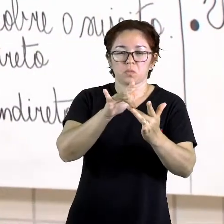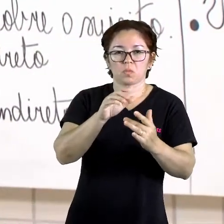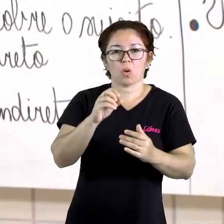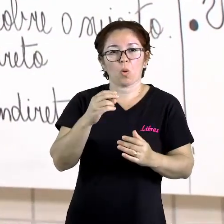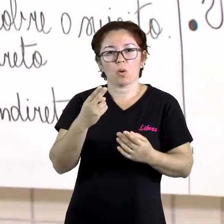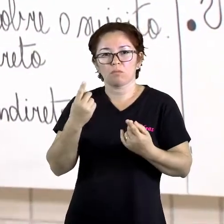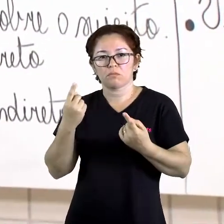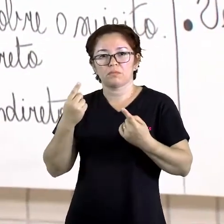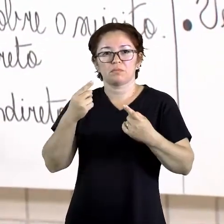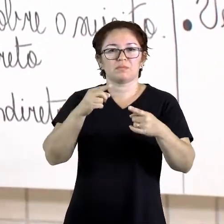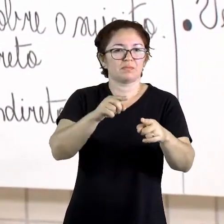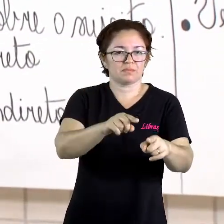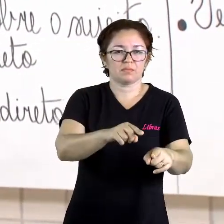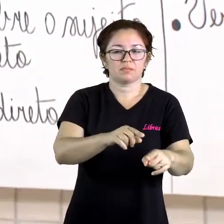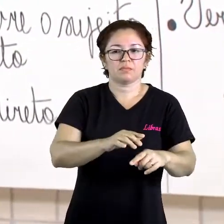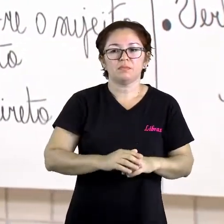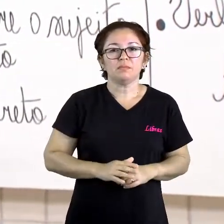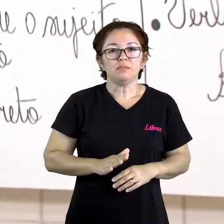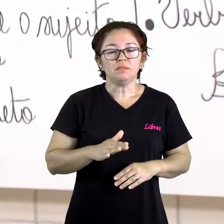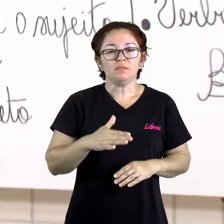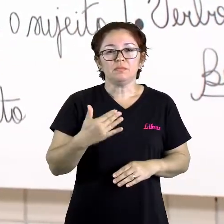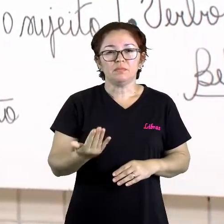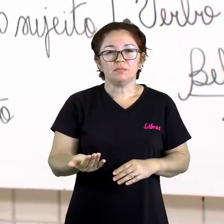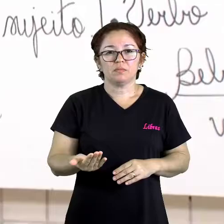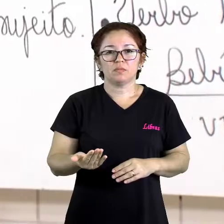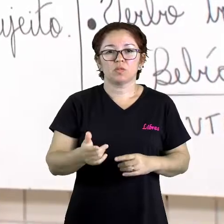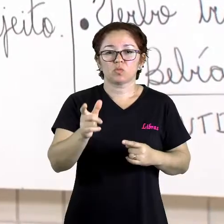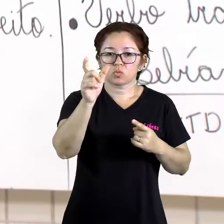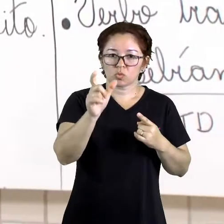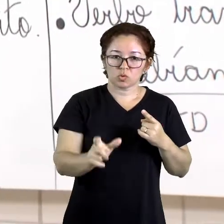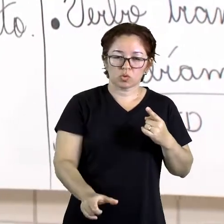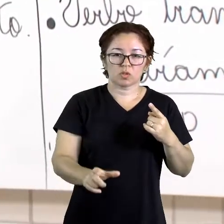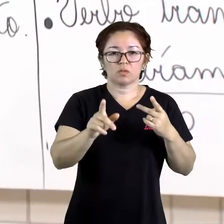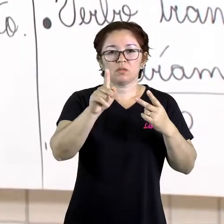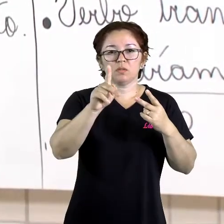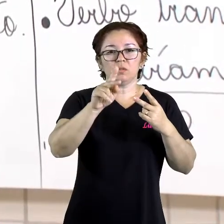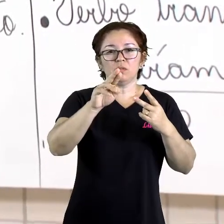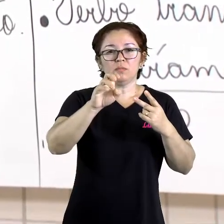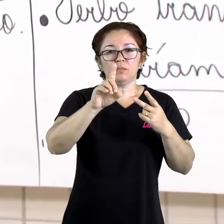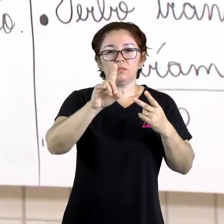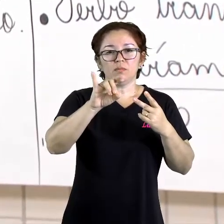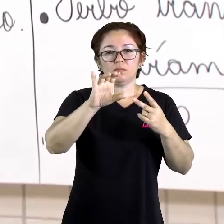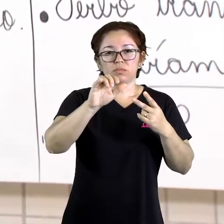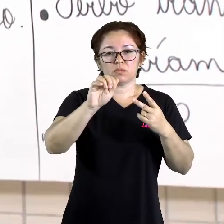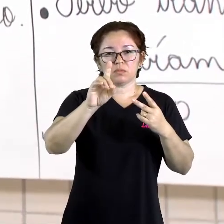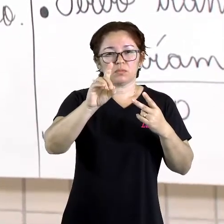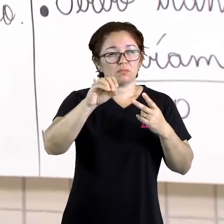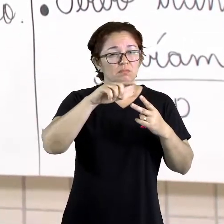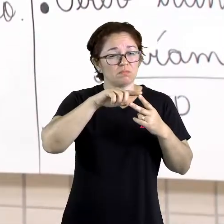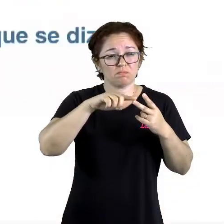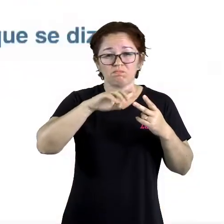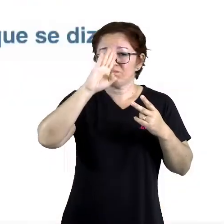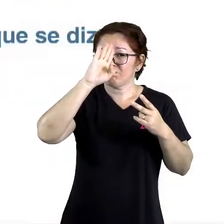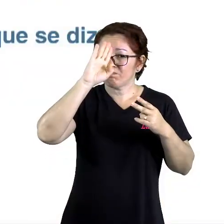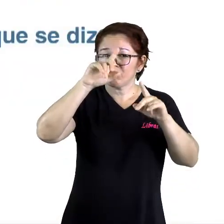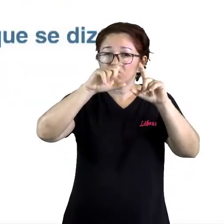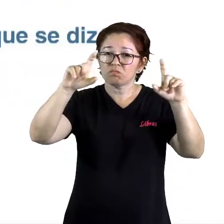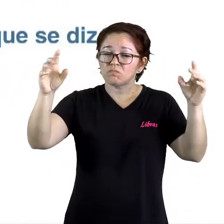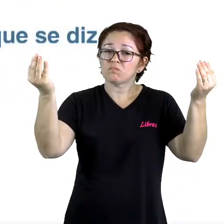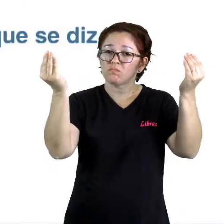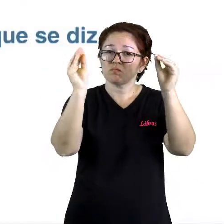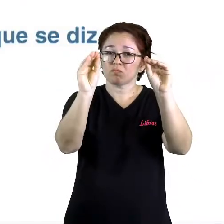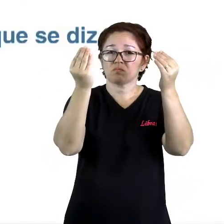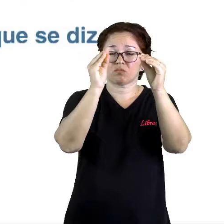sujeito. Então, sujeito e predicado são os termos essenciais da oração. Vamos fazer aí a leitura do slide. Os